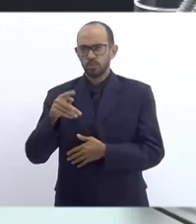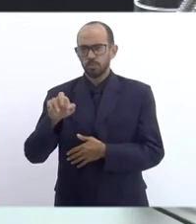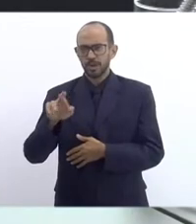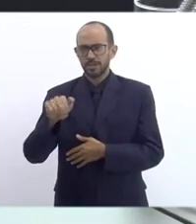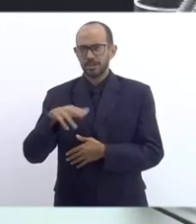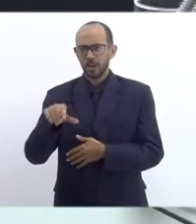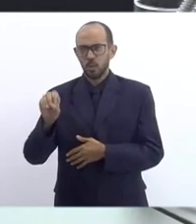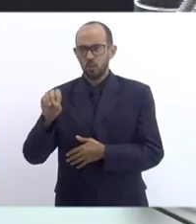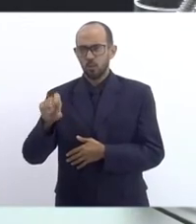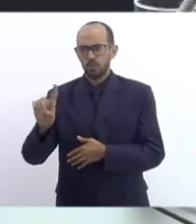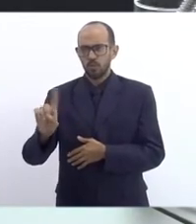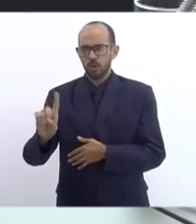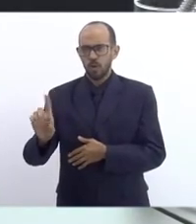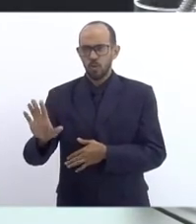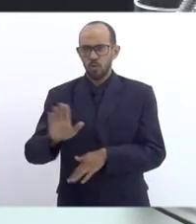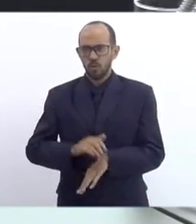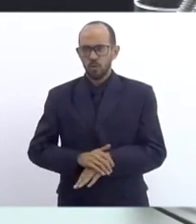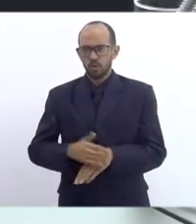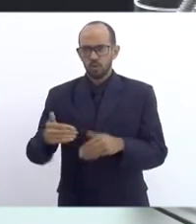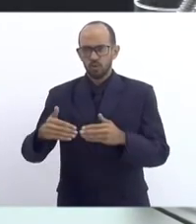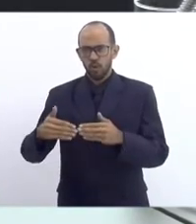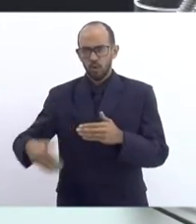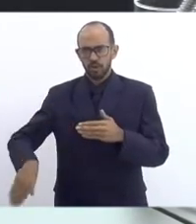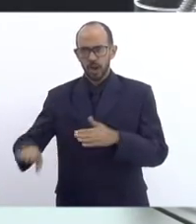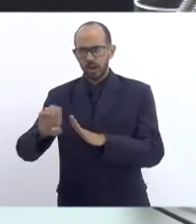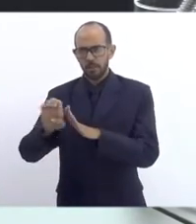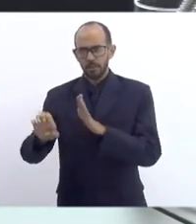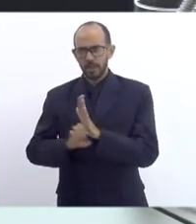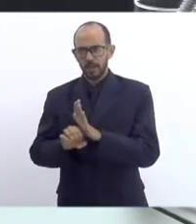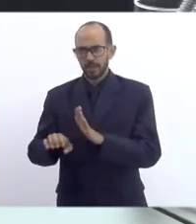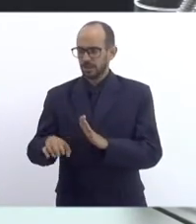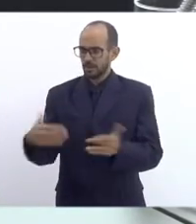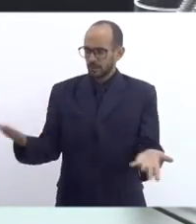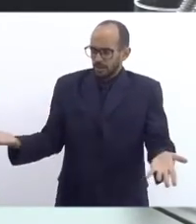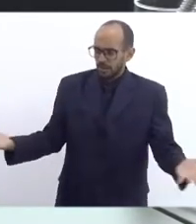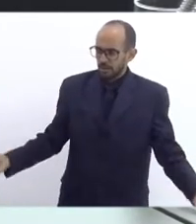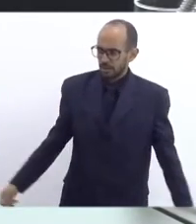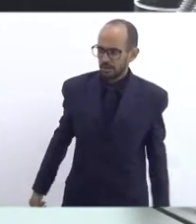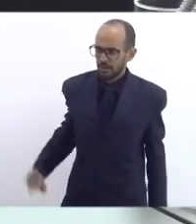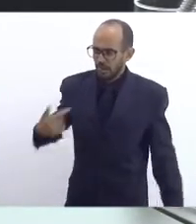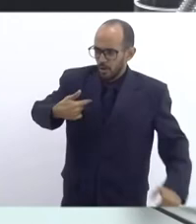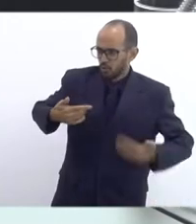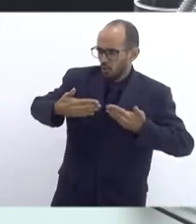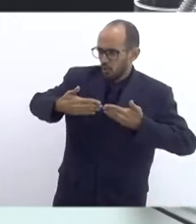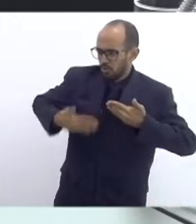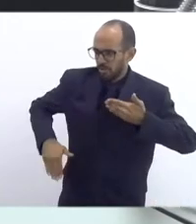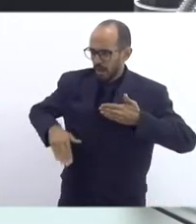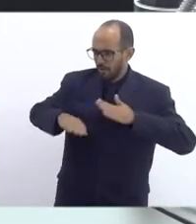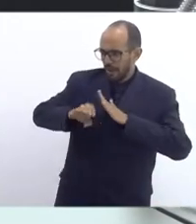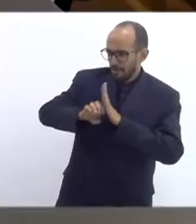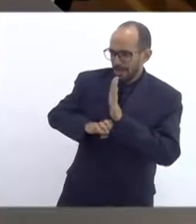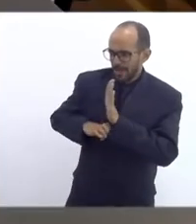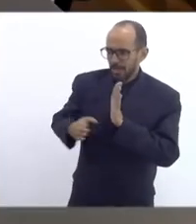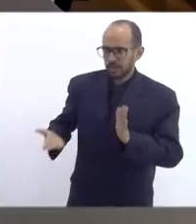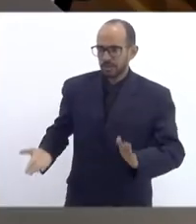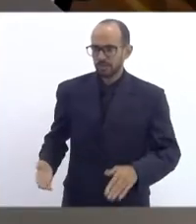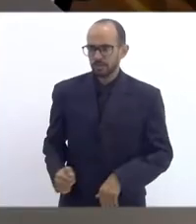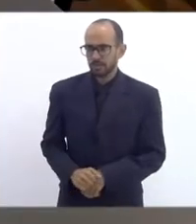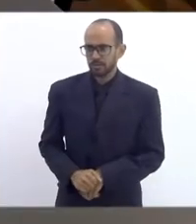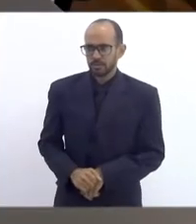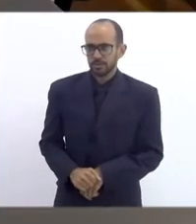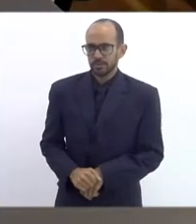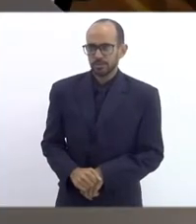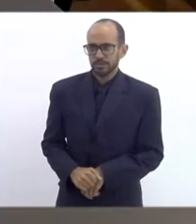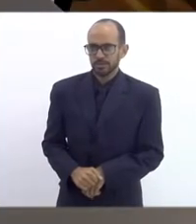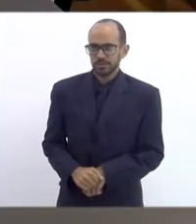interpretar meu... Sim, mas eu sou contrário à emenda. Sou contrário à emenda. A emenda suprime.